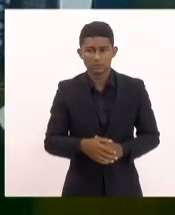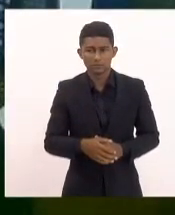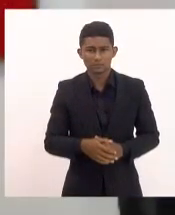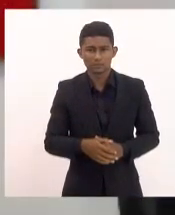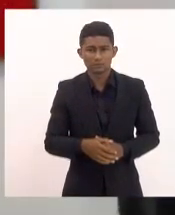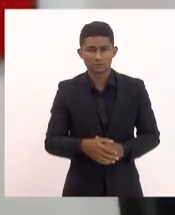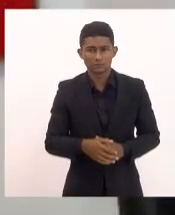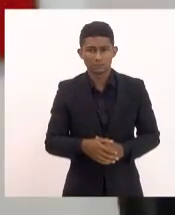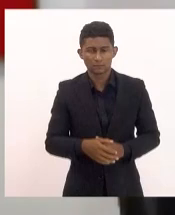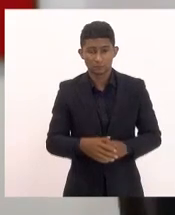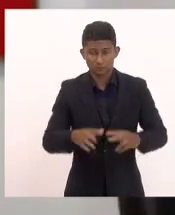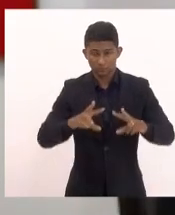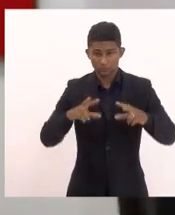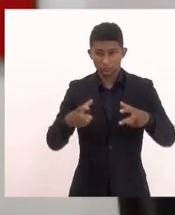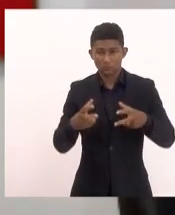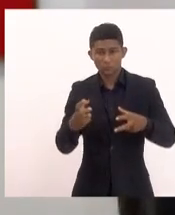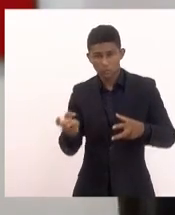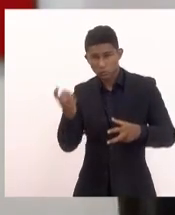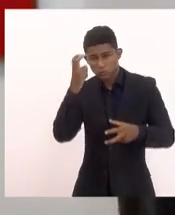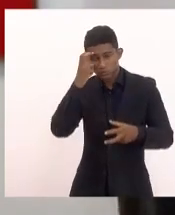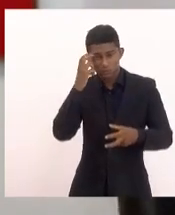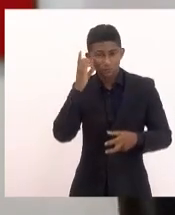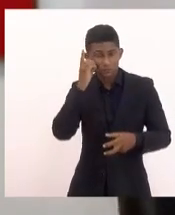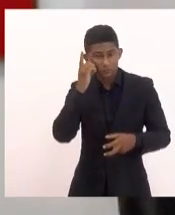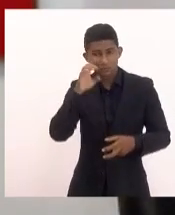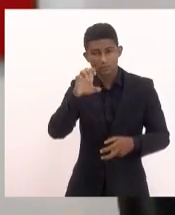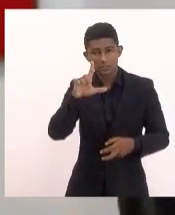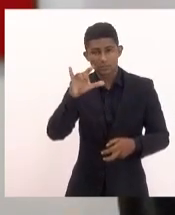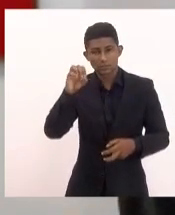Pela Comissão de Cultura, deputado Eliomar.